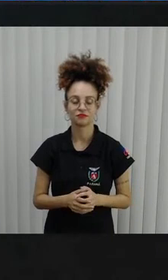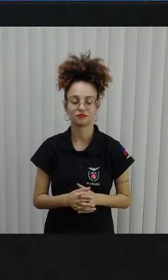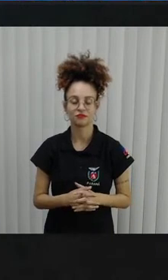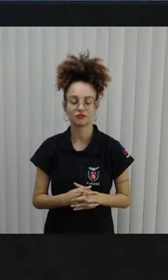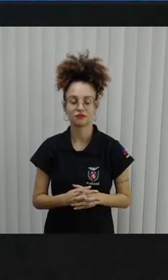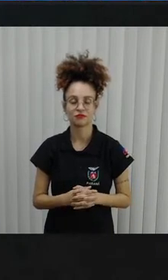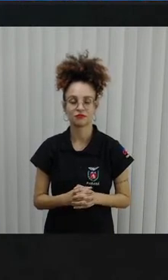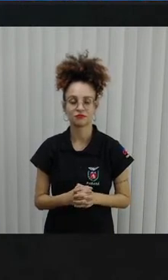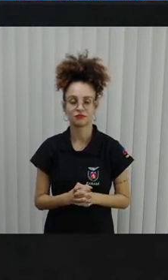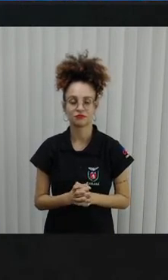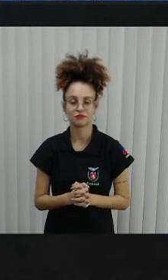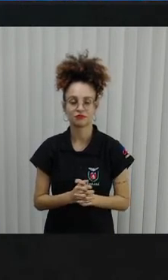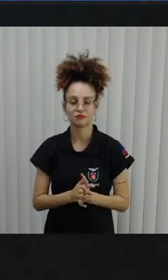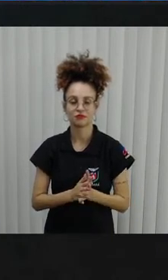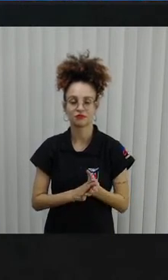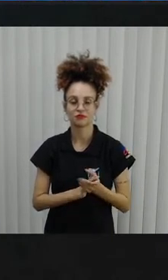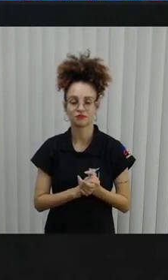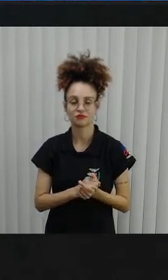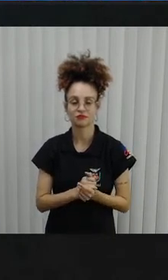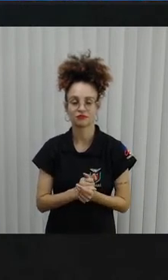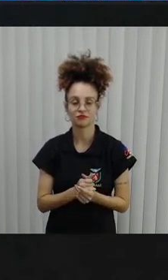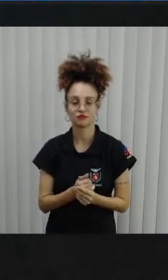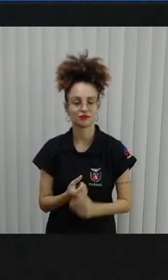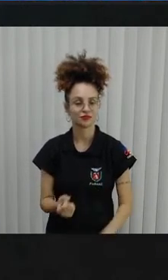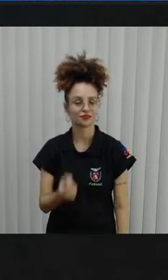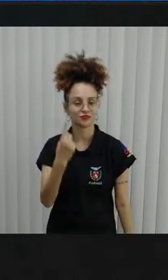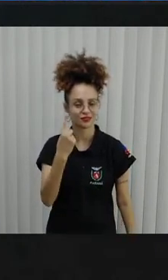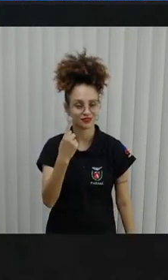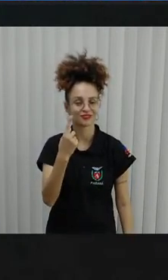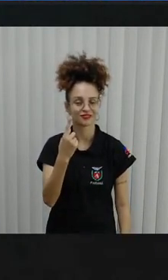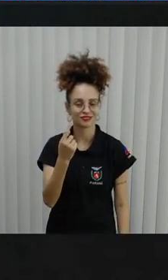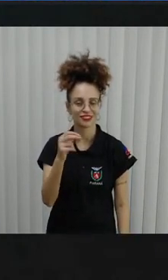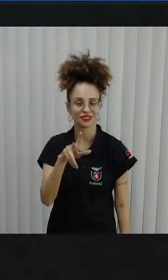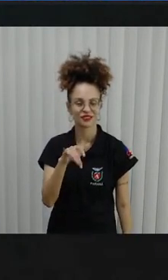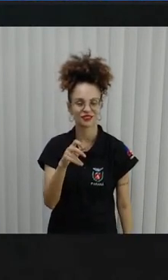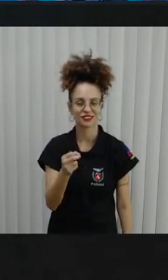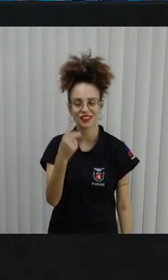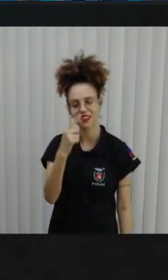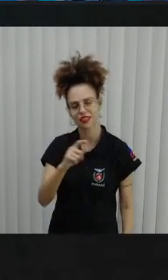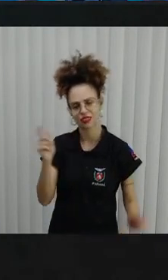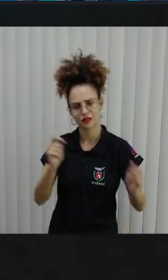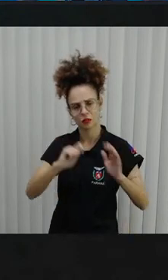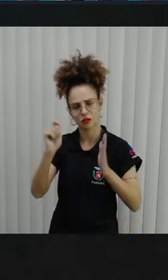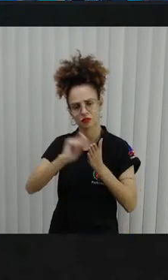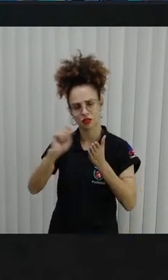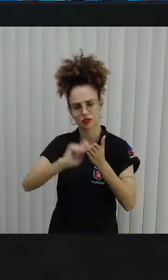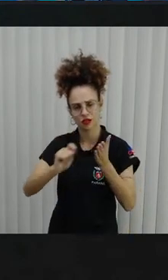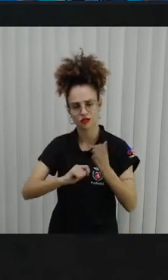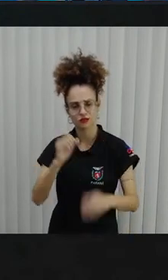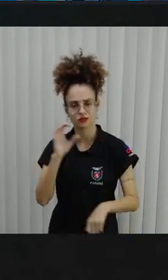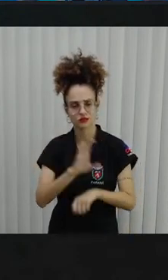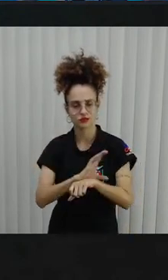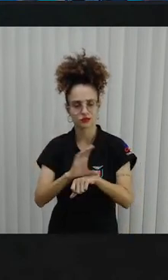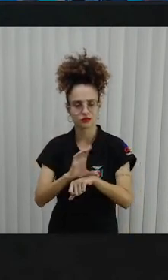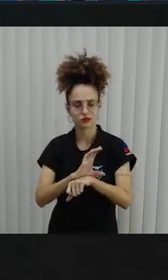Vai ficar um negócio meio bizarro, gente, ó. Isso tem uma maçã ali. Ah, dá pra pintar ela até de cinza ali, eu acho.